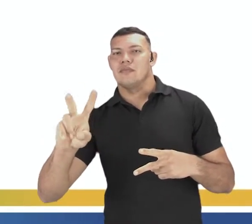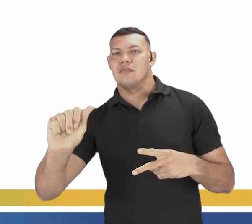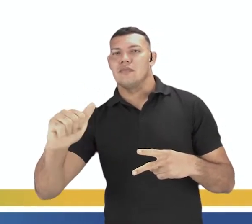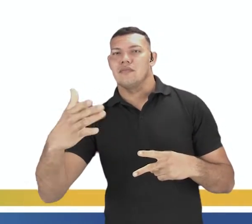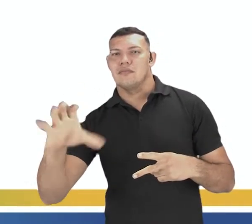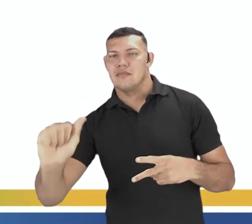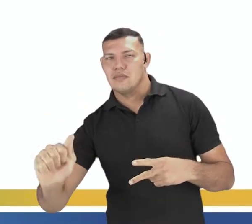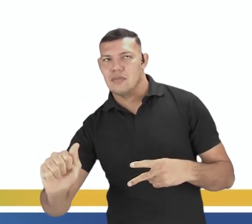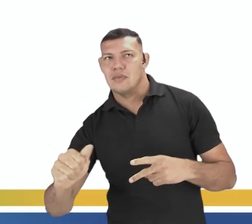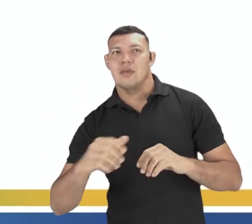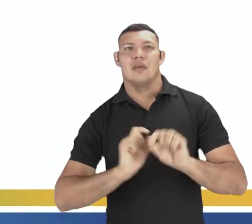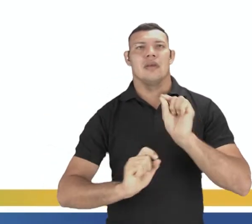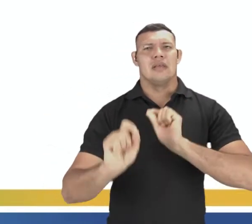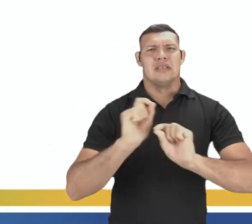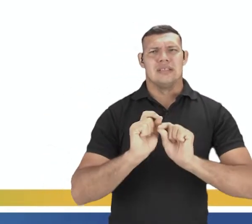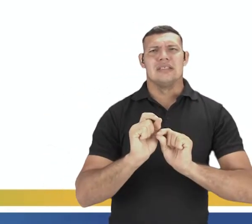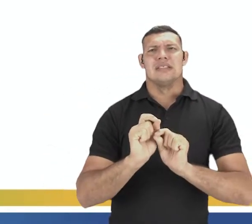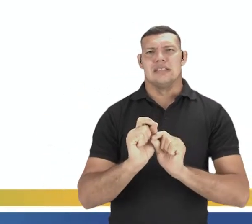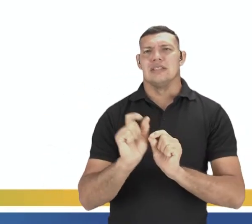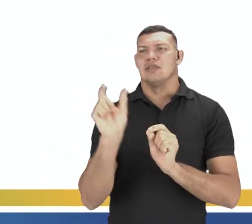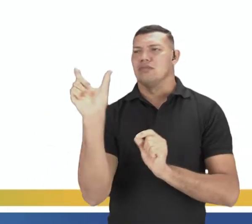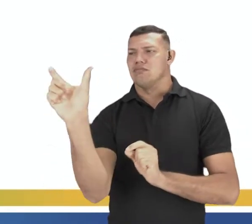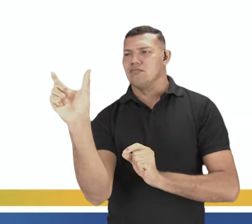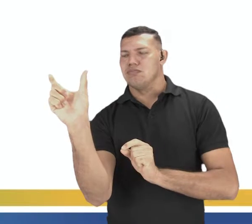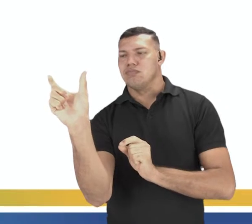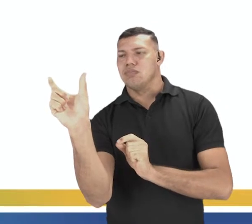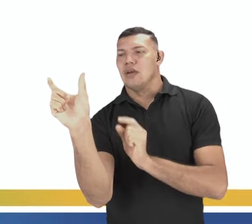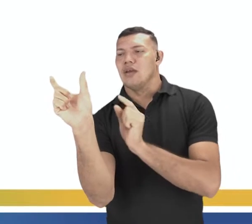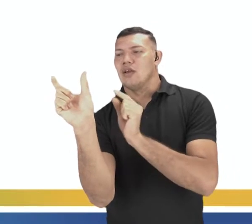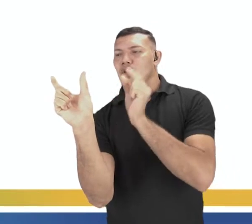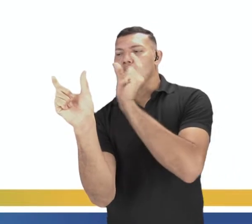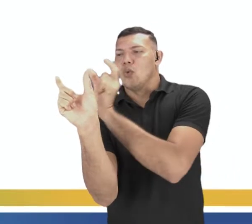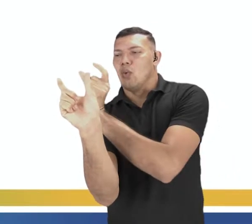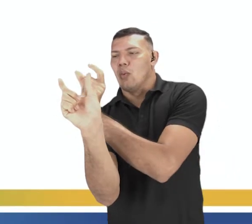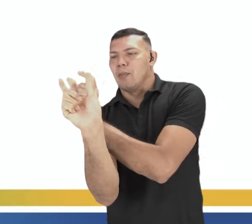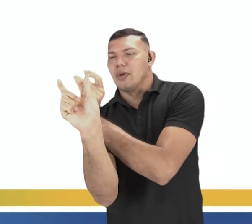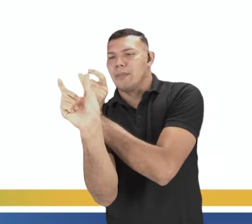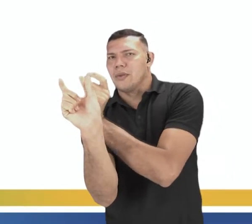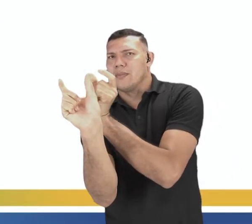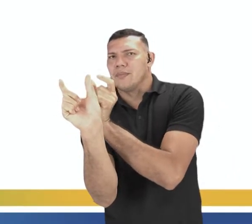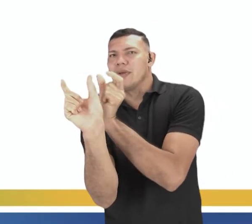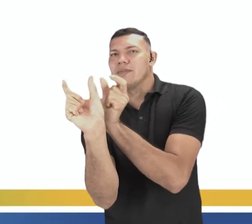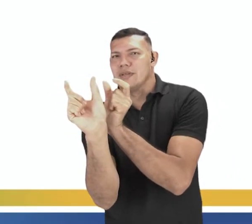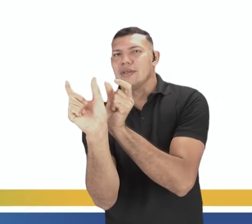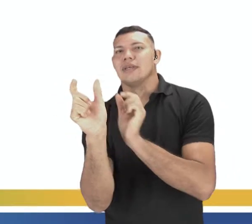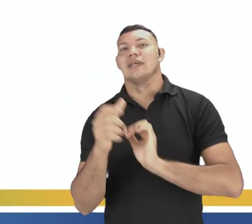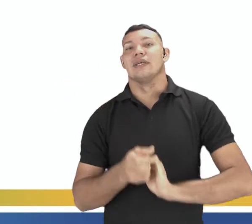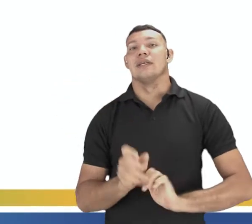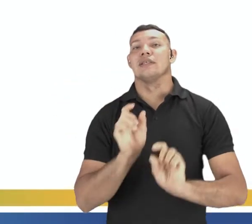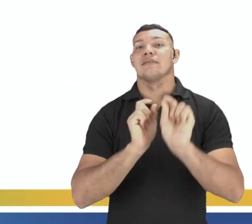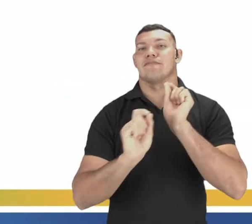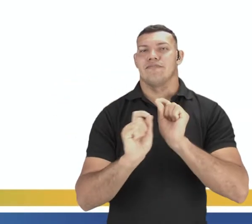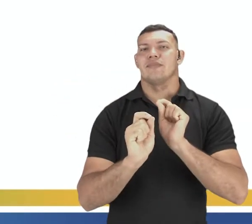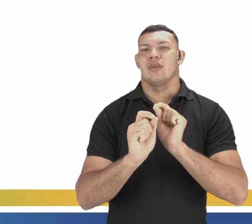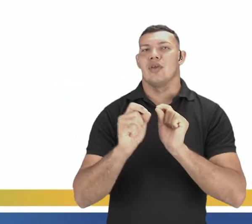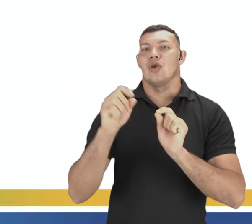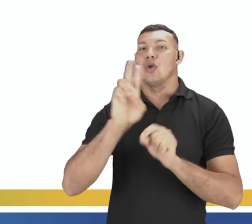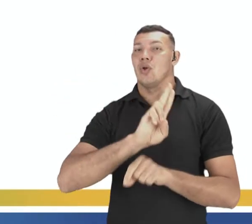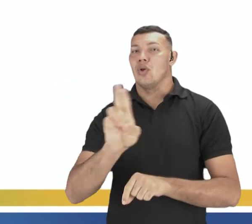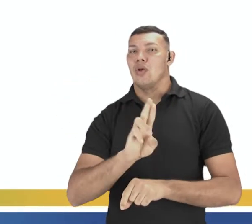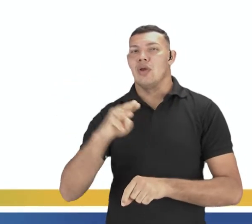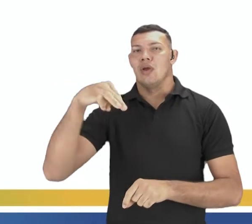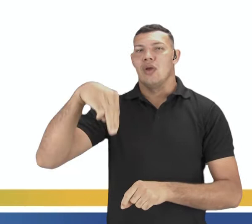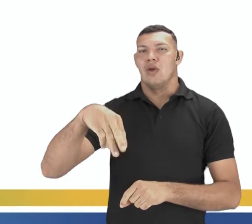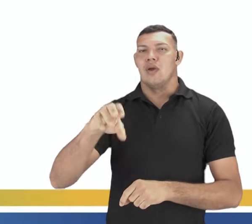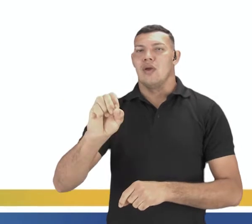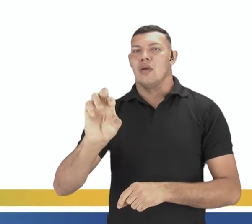são constituídas por pequenas partes, ou seja, por pequenas peças, as quais chamamos de morfemas, que